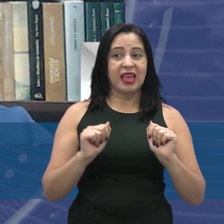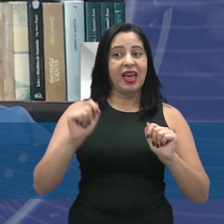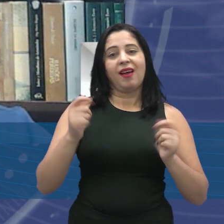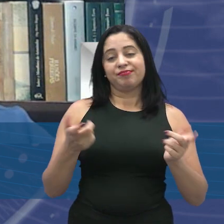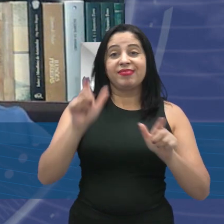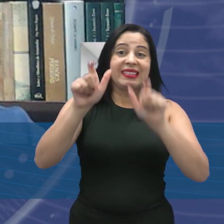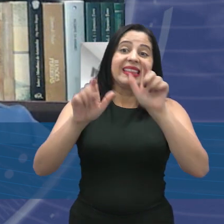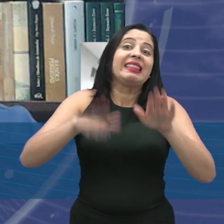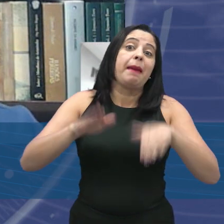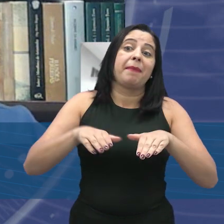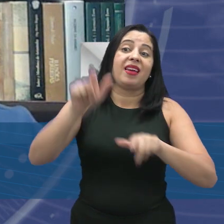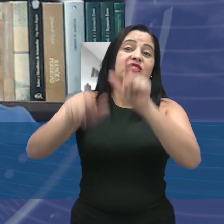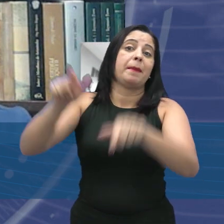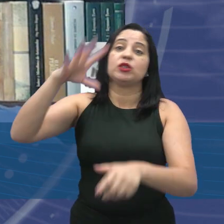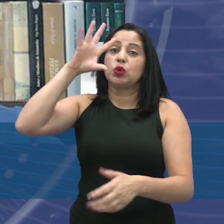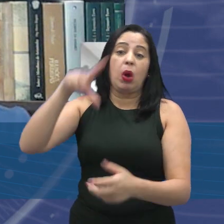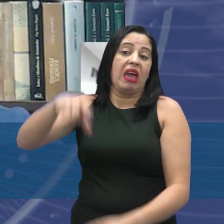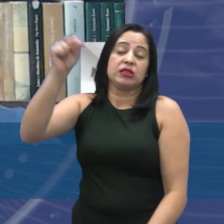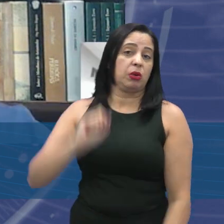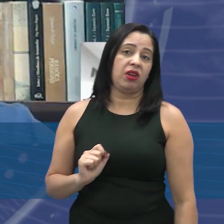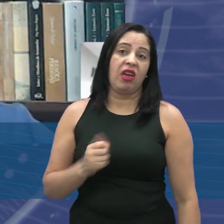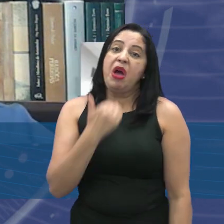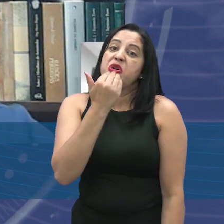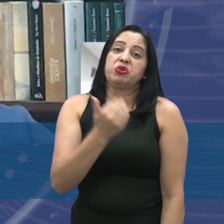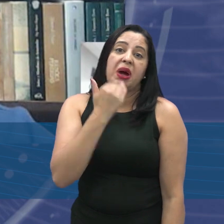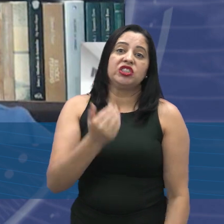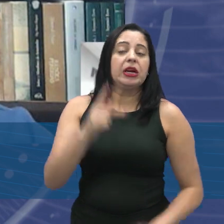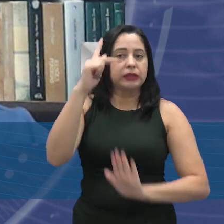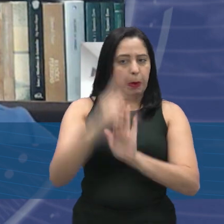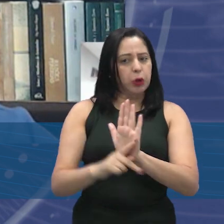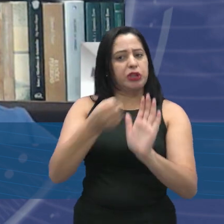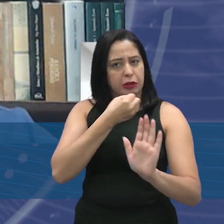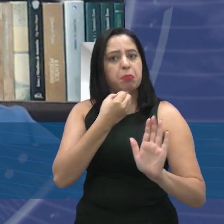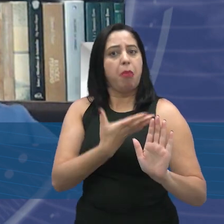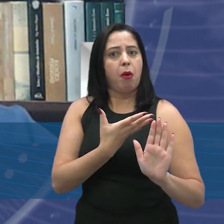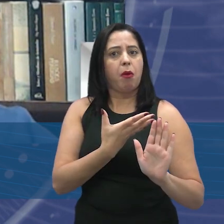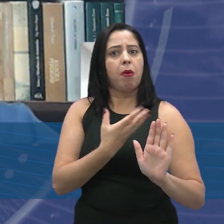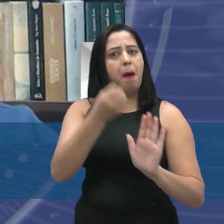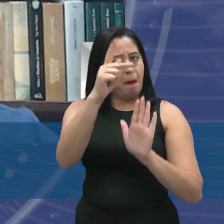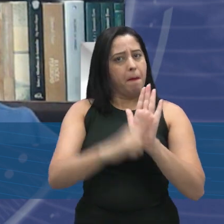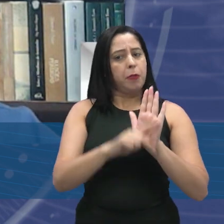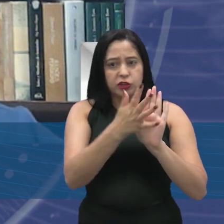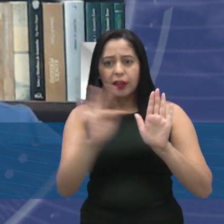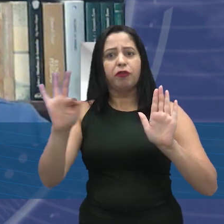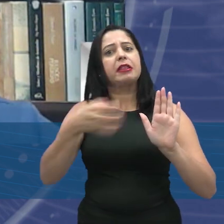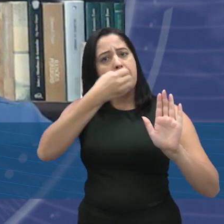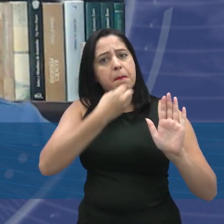que nós fazemos. Então, não adianta você ter políticas muito boas a nível federal e você ter